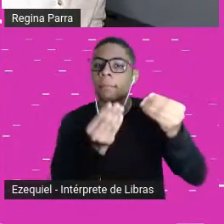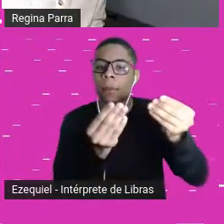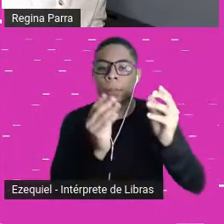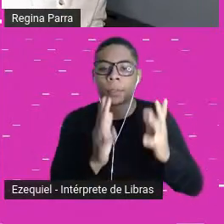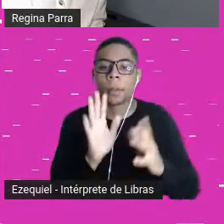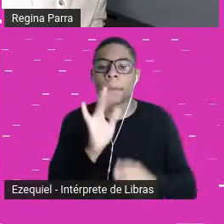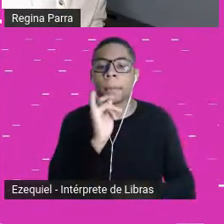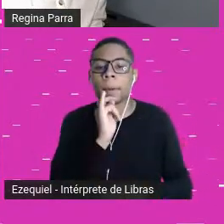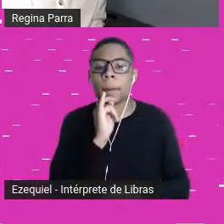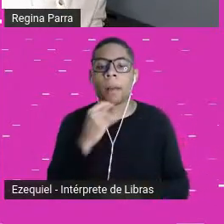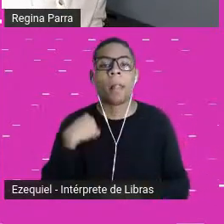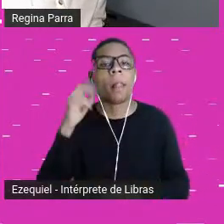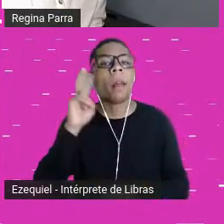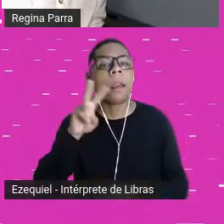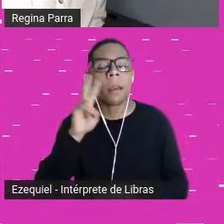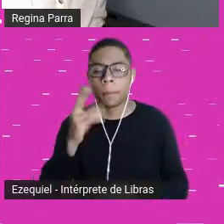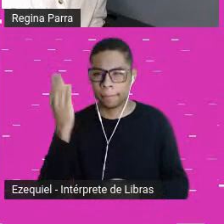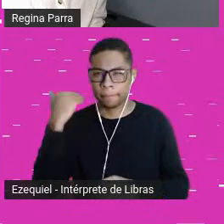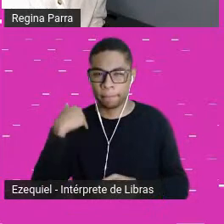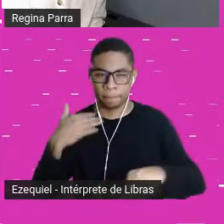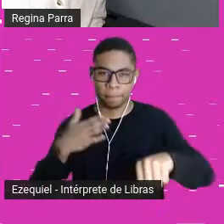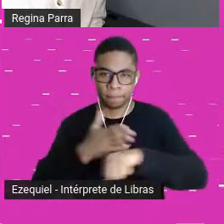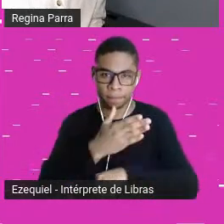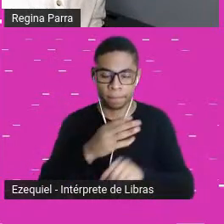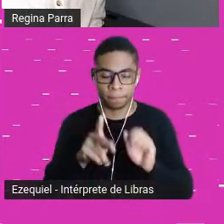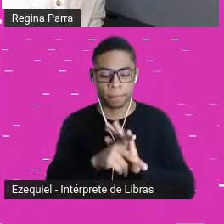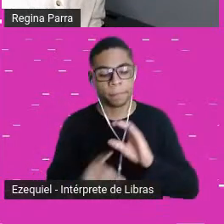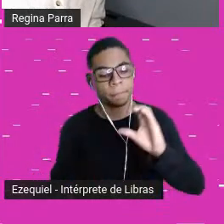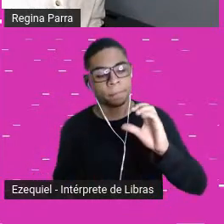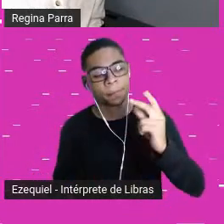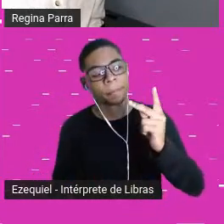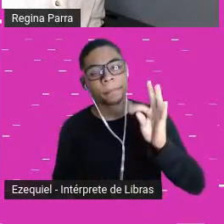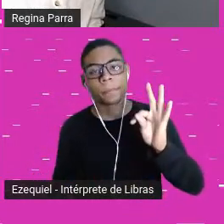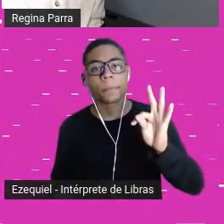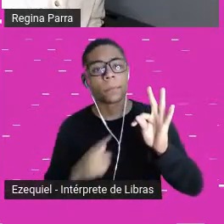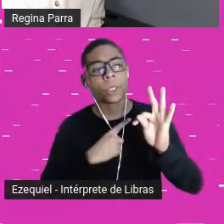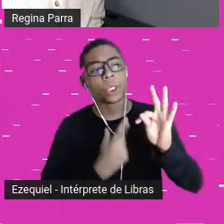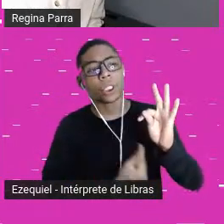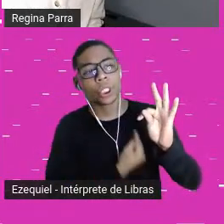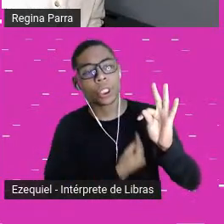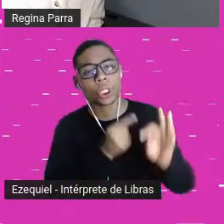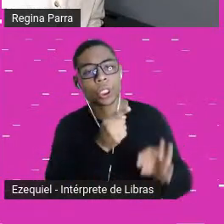que quando eu entrei no CPT, tinha